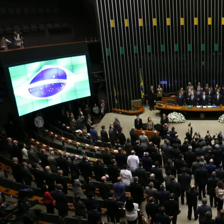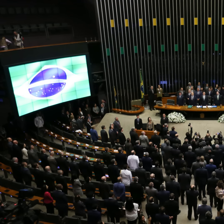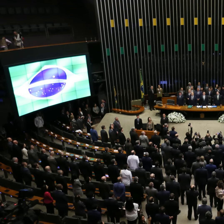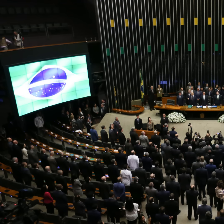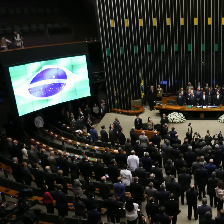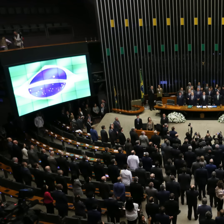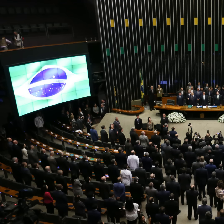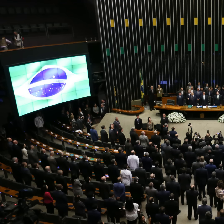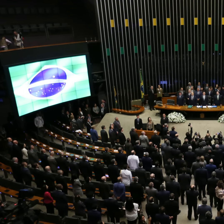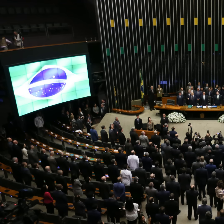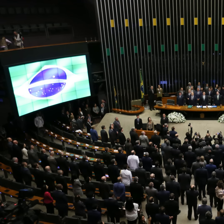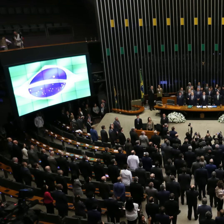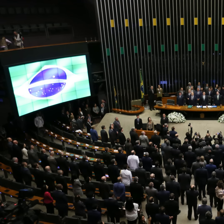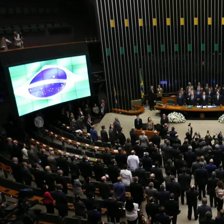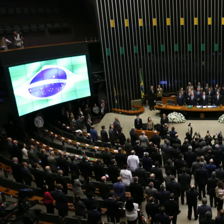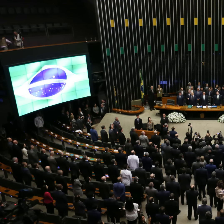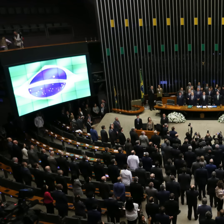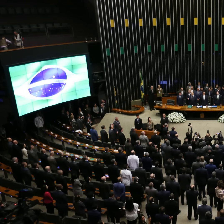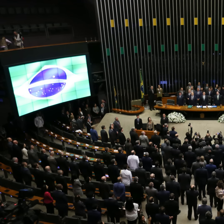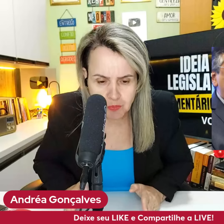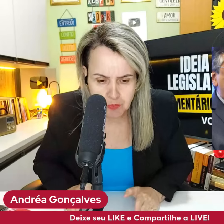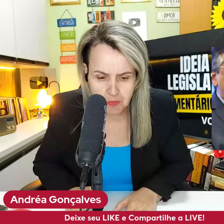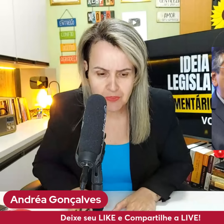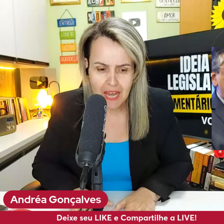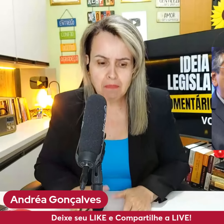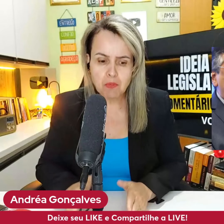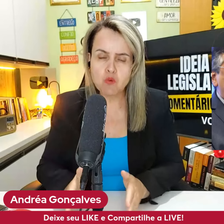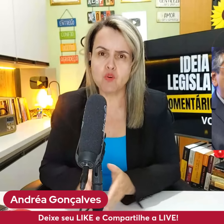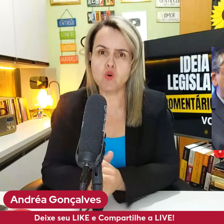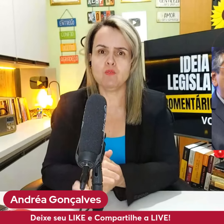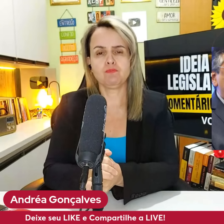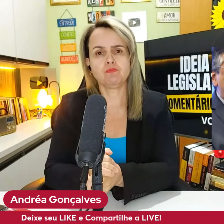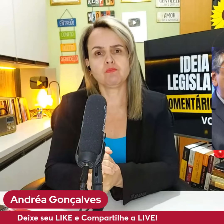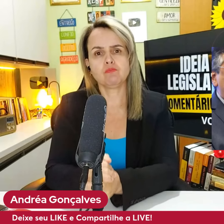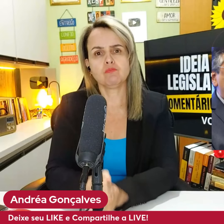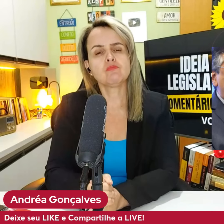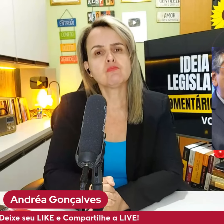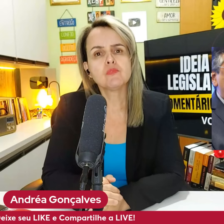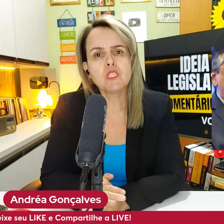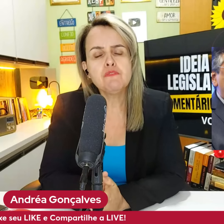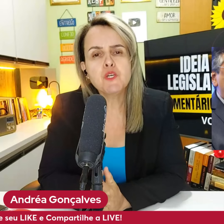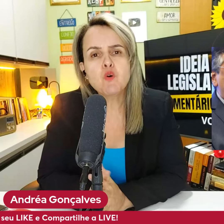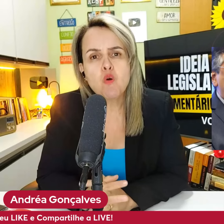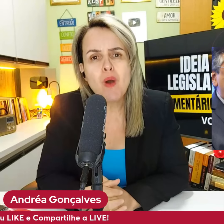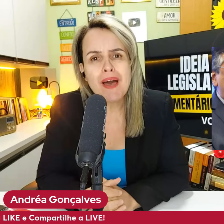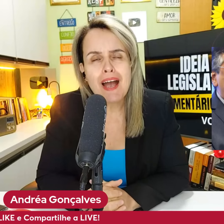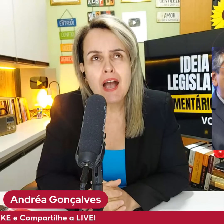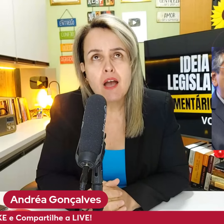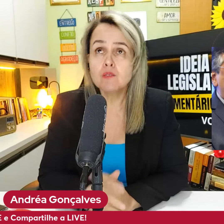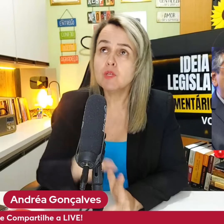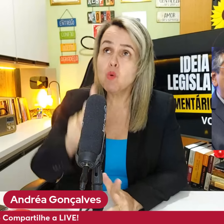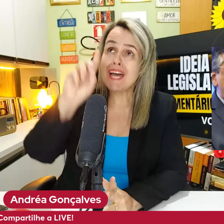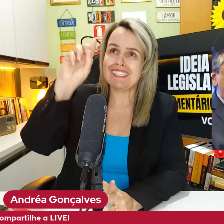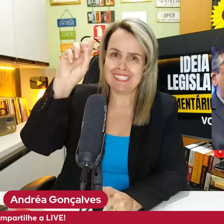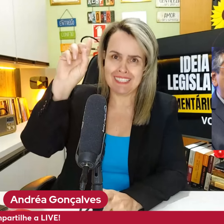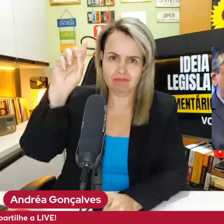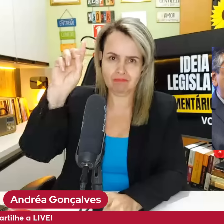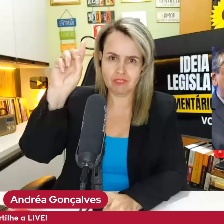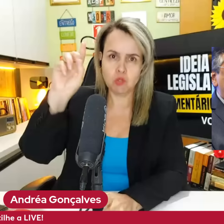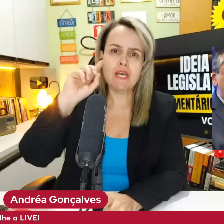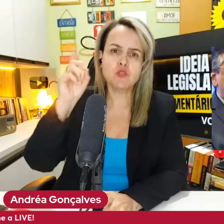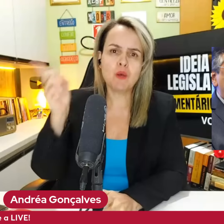passado o Congresso Nacional aprovou e ficou com a